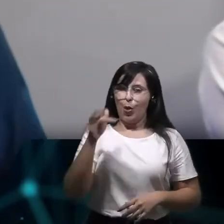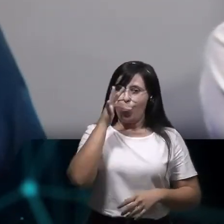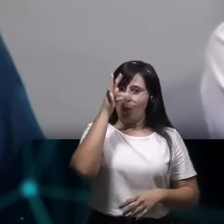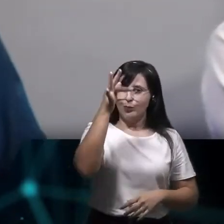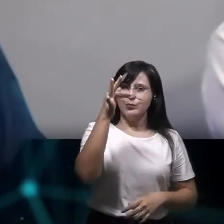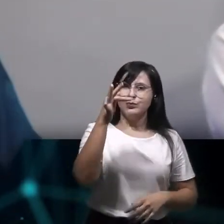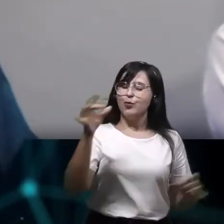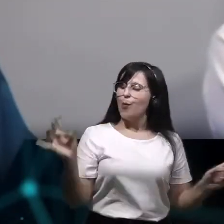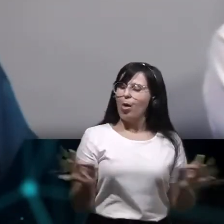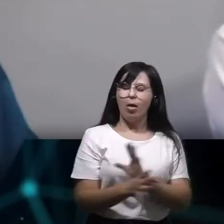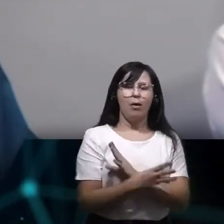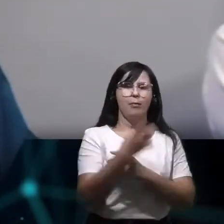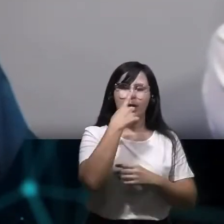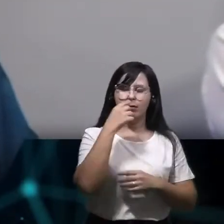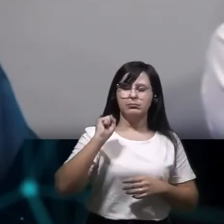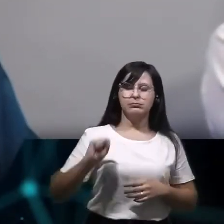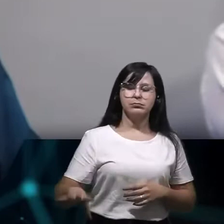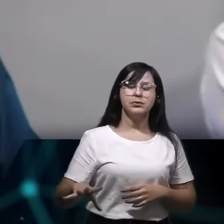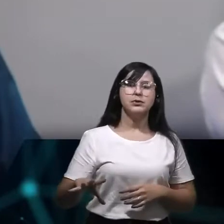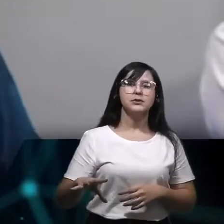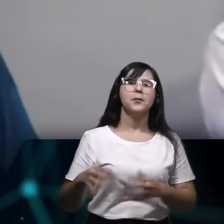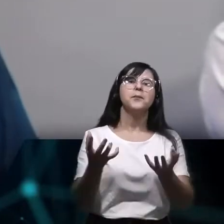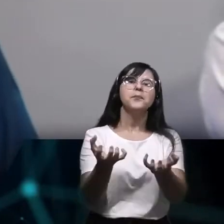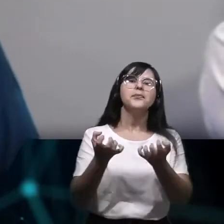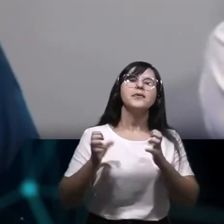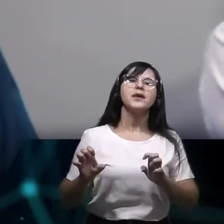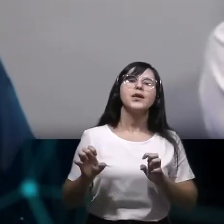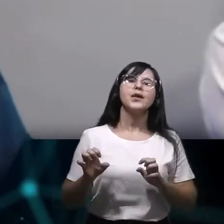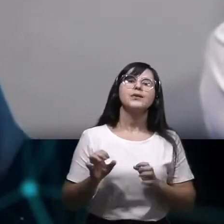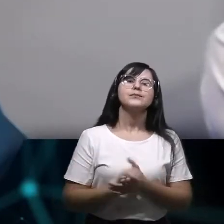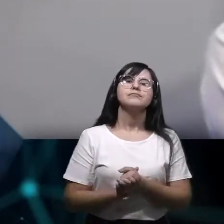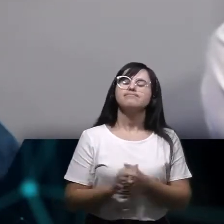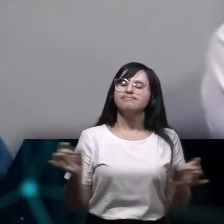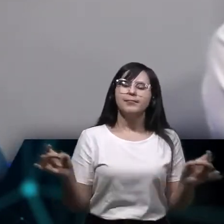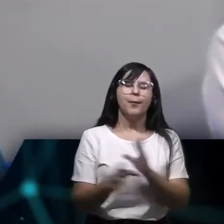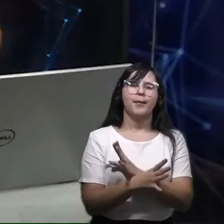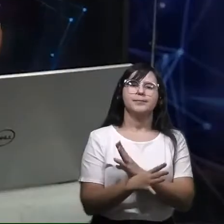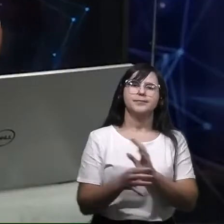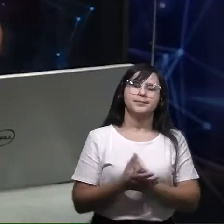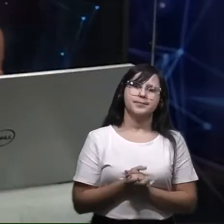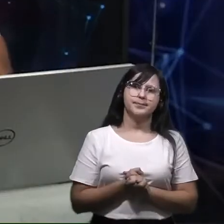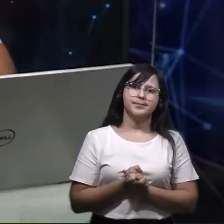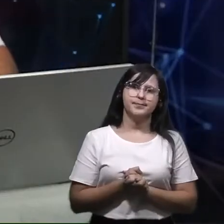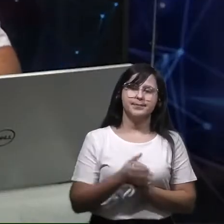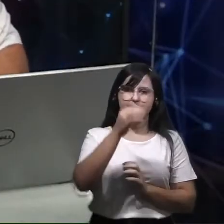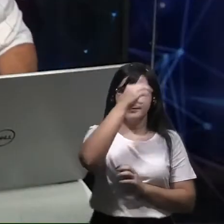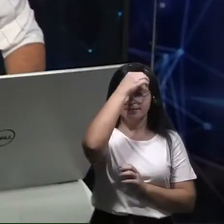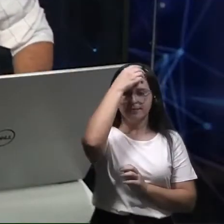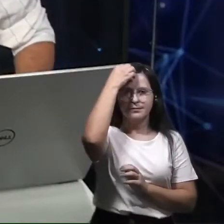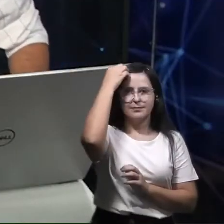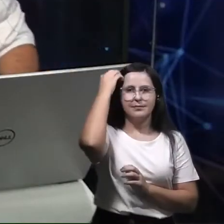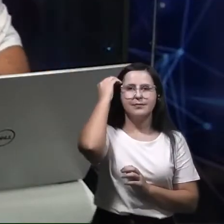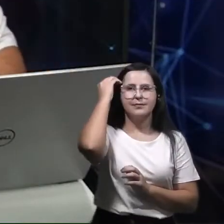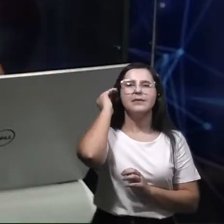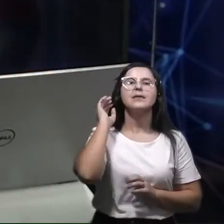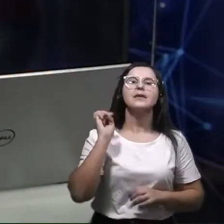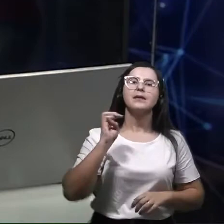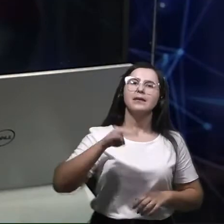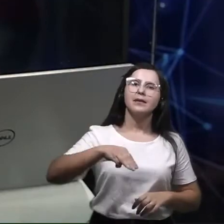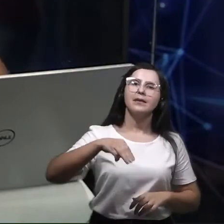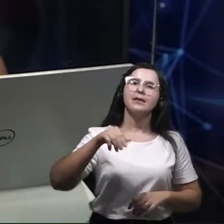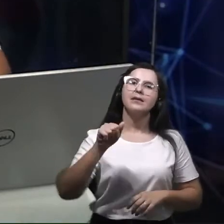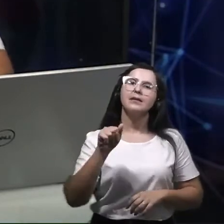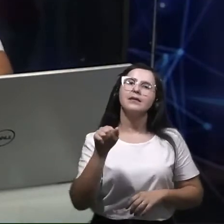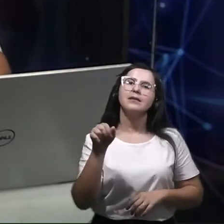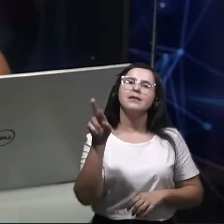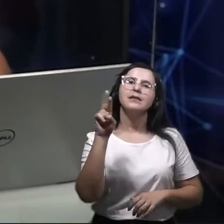esse lixão, acabar com o lixão de todo o município de Brejo de Amadeus. O candidato Maciel dispõe do tempo